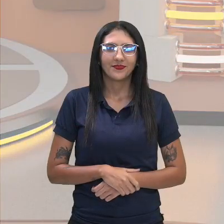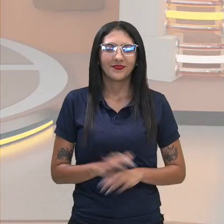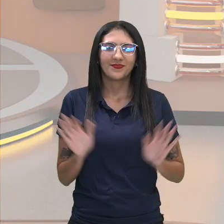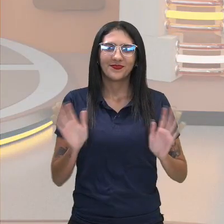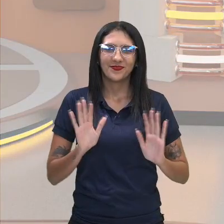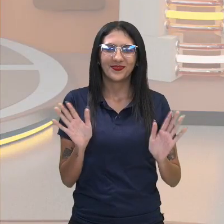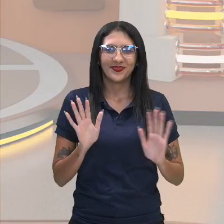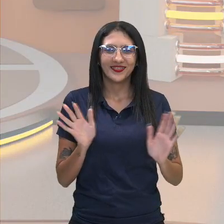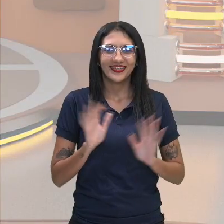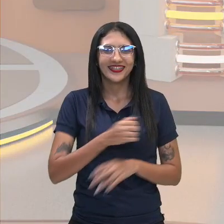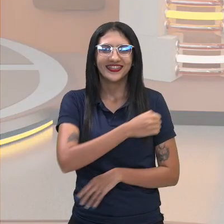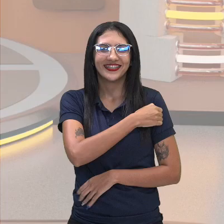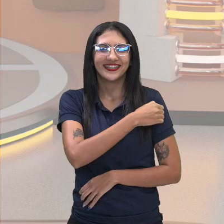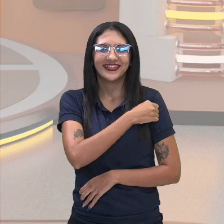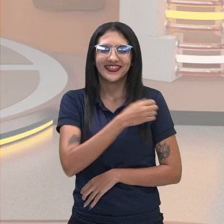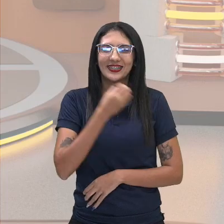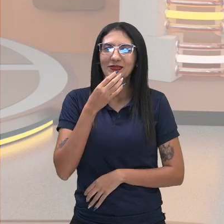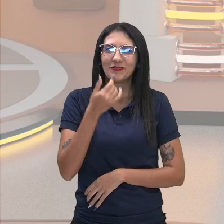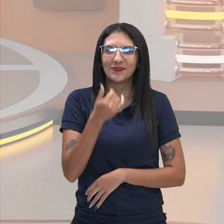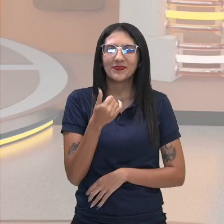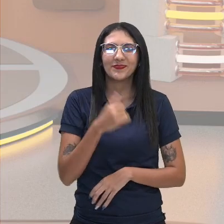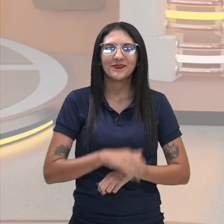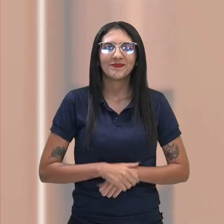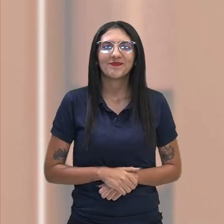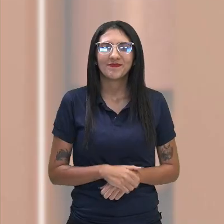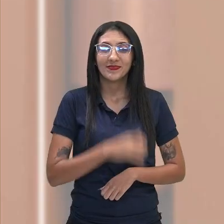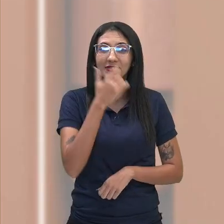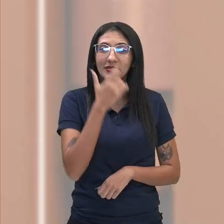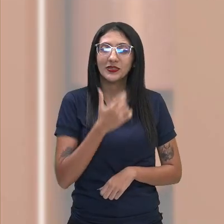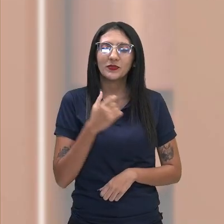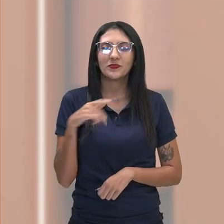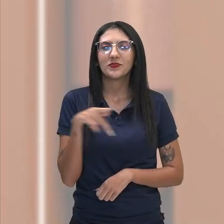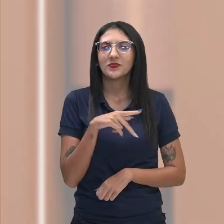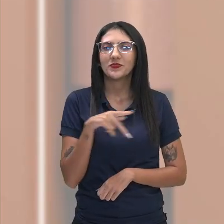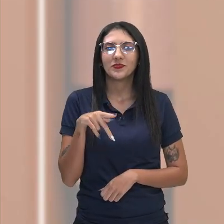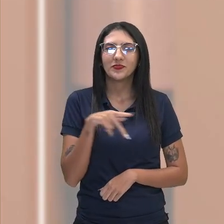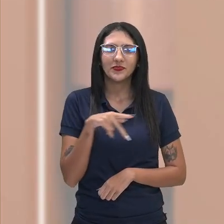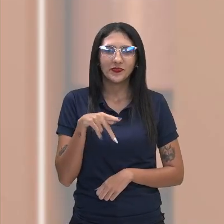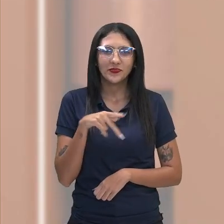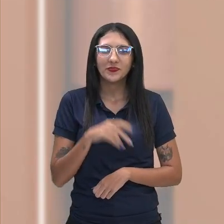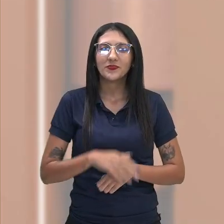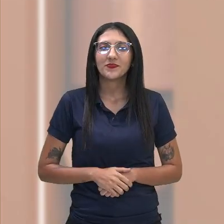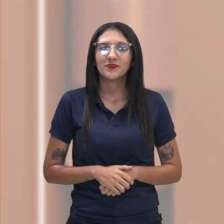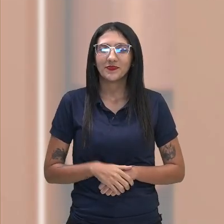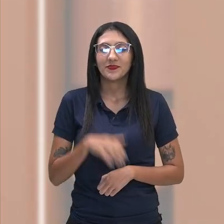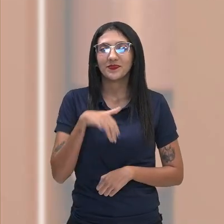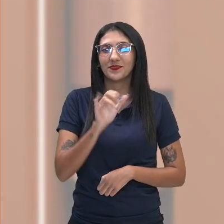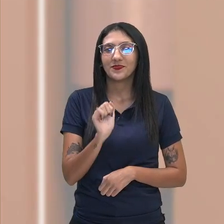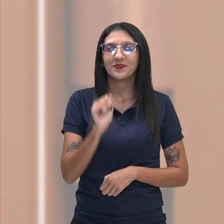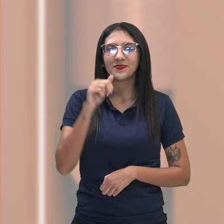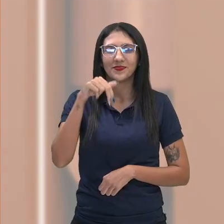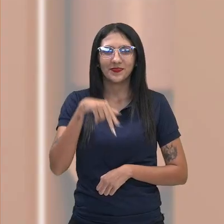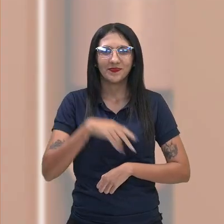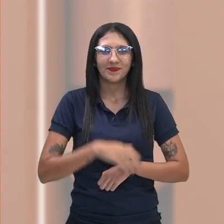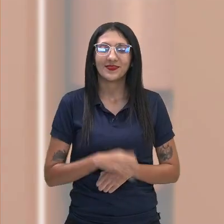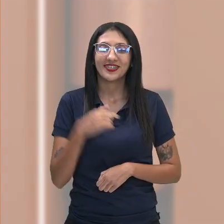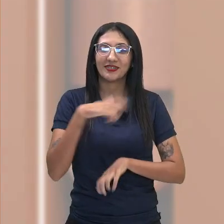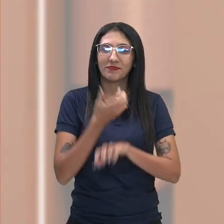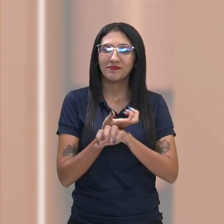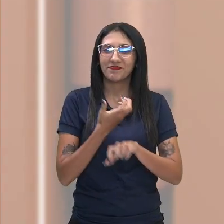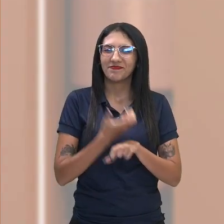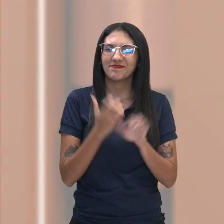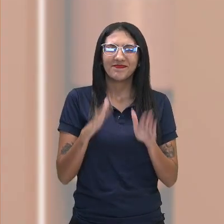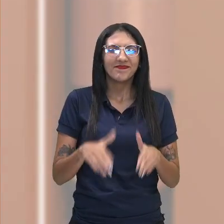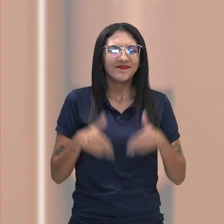Olá, queridos alunos, tudo bem com vocês? Eu sou o professor Ian Souto, daquele que é o melhor componente,